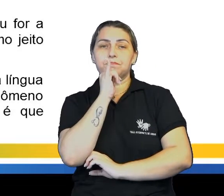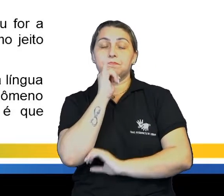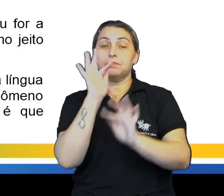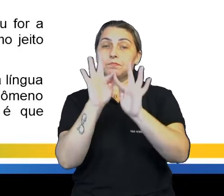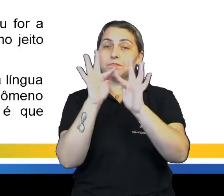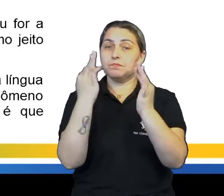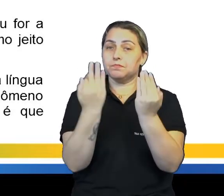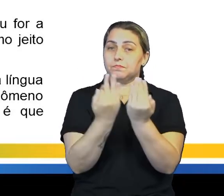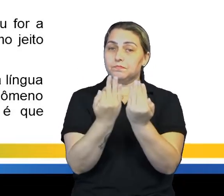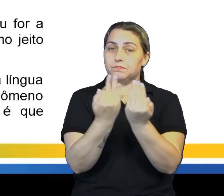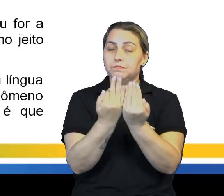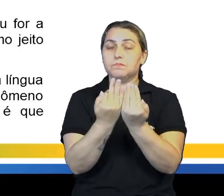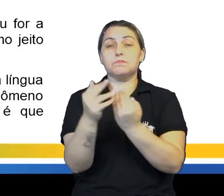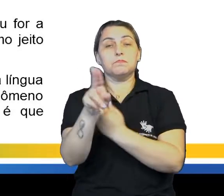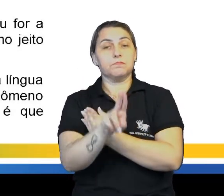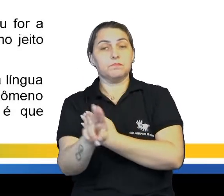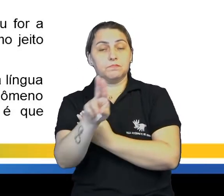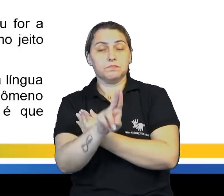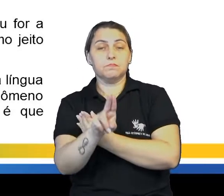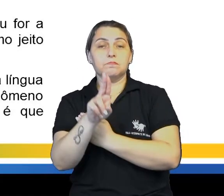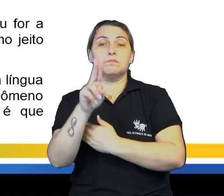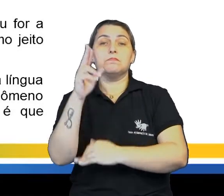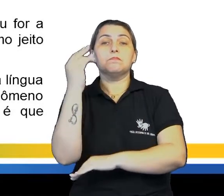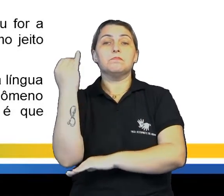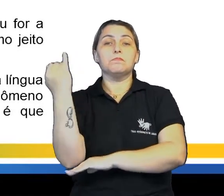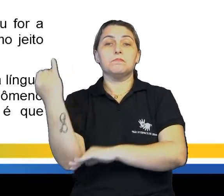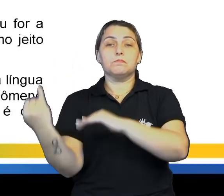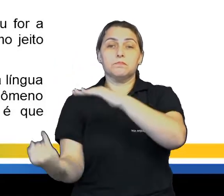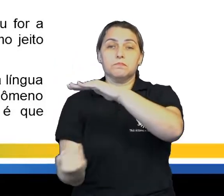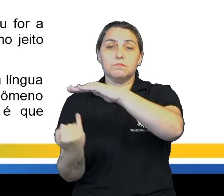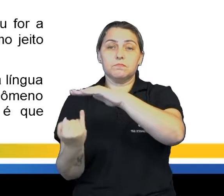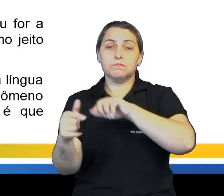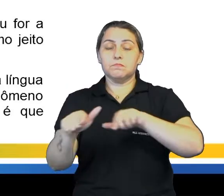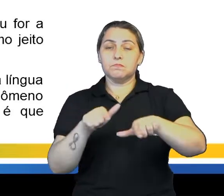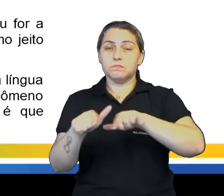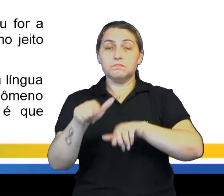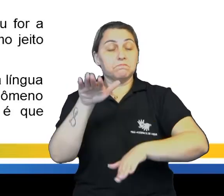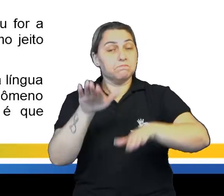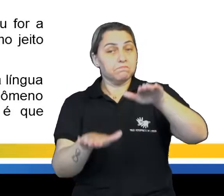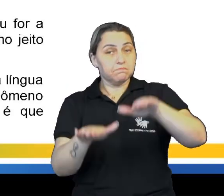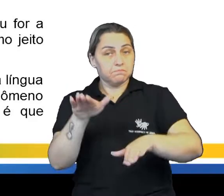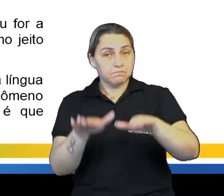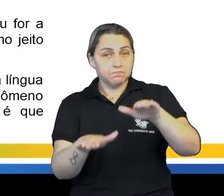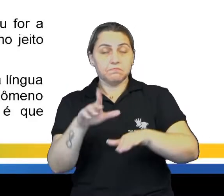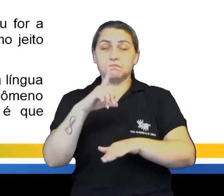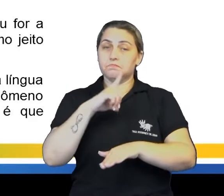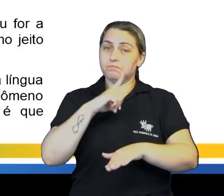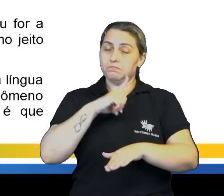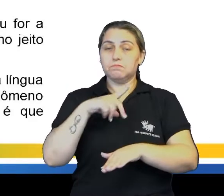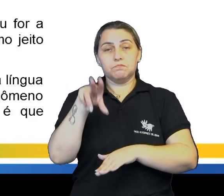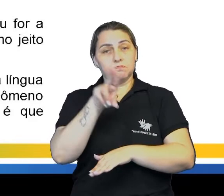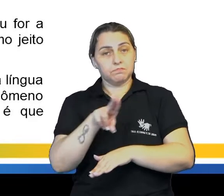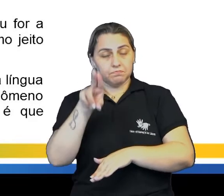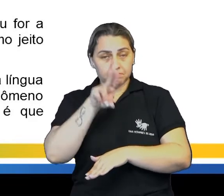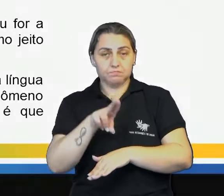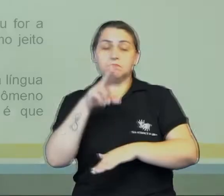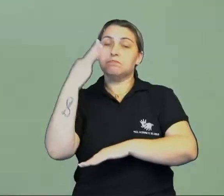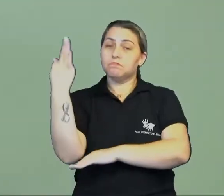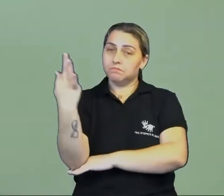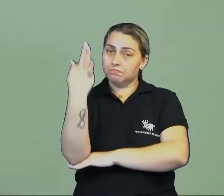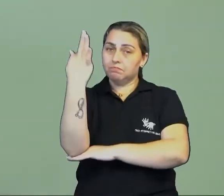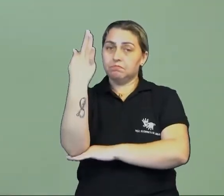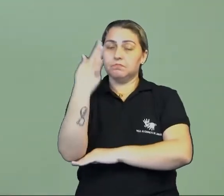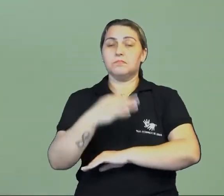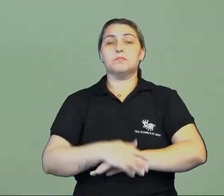entre familiares, que usamos linguagem informal, e no trabalho, dependendo da situação, temos de usar uma linguagem